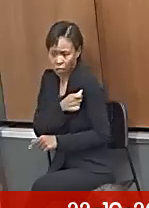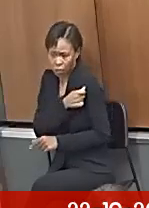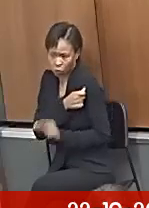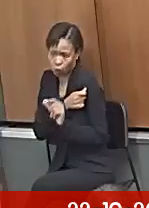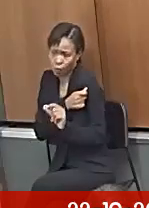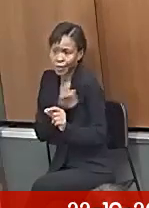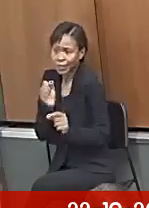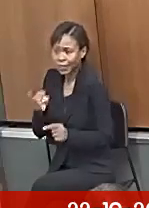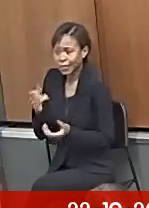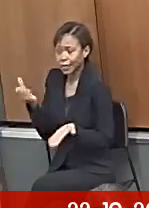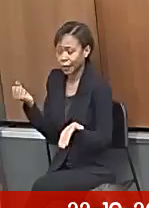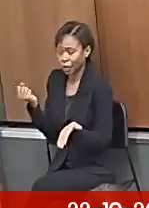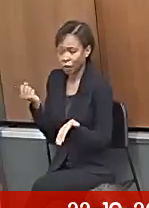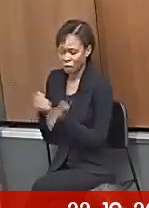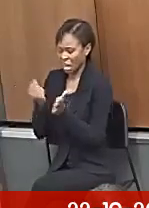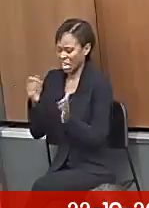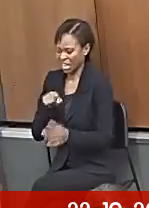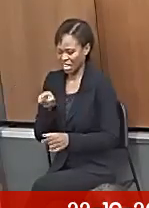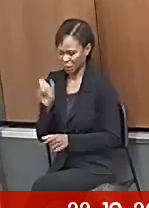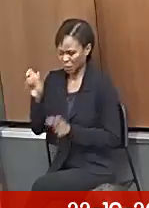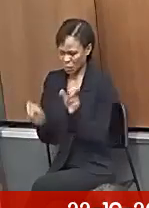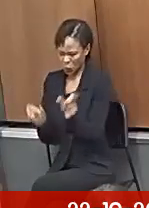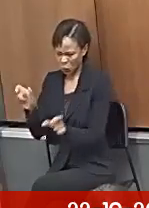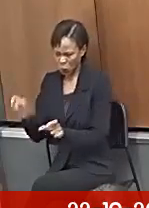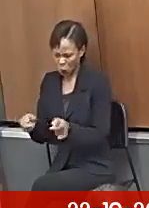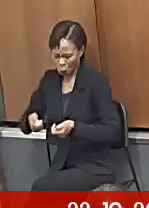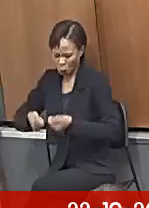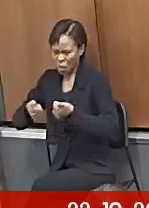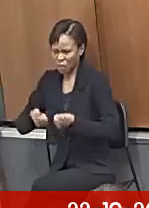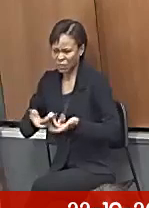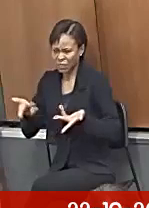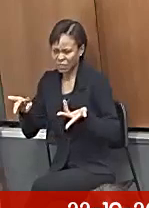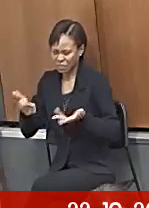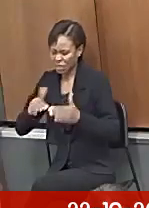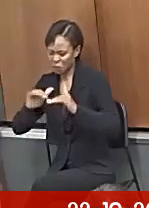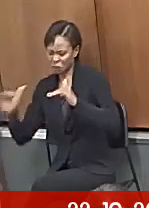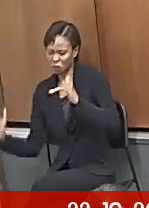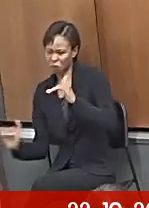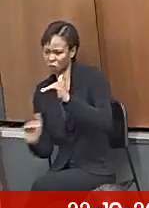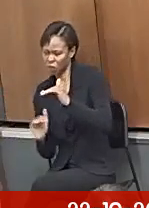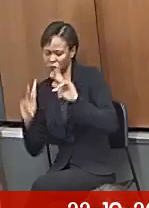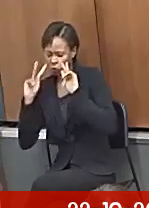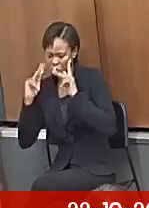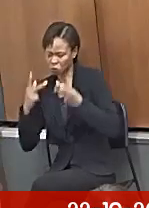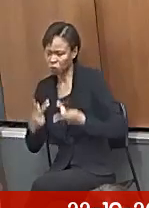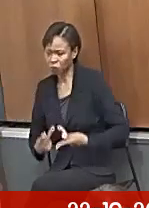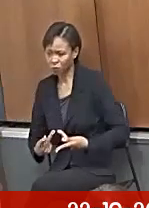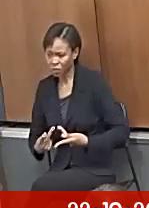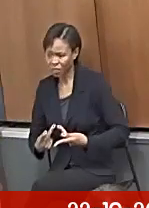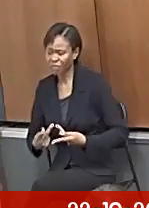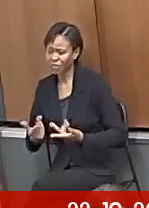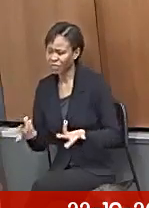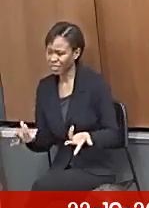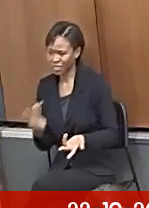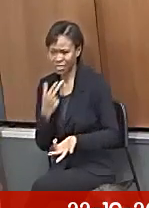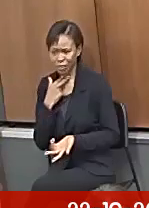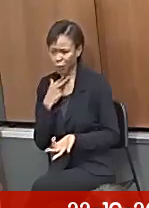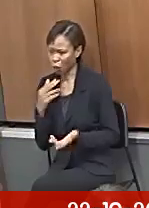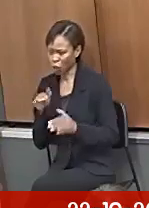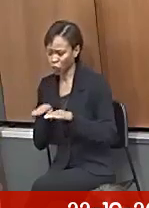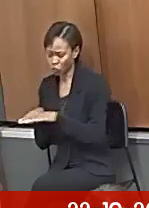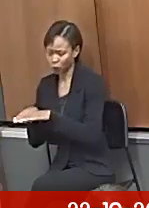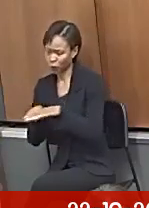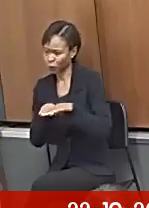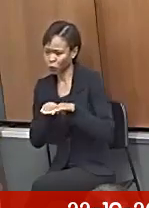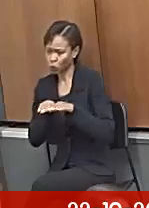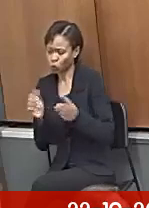etiquetando pessoas, atribuímos a quem tem deficiência uma categoria inferior de ser humano e que, portanto, não deve fazer parte do